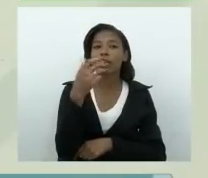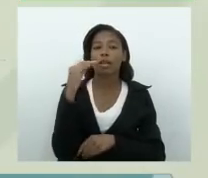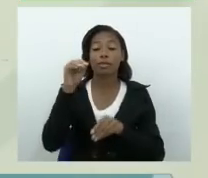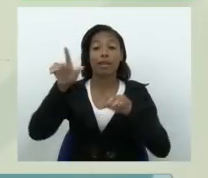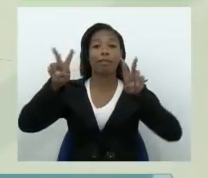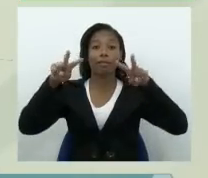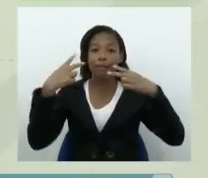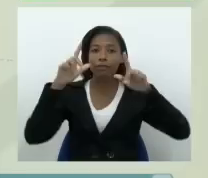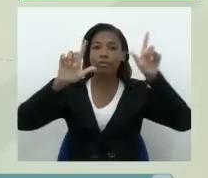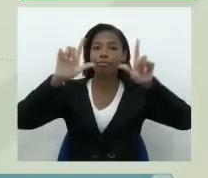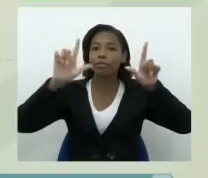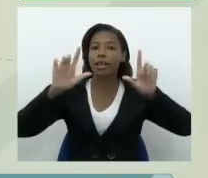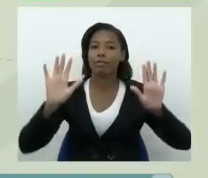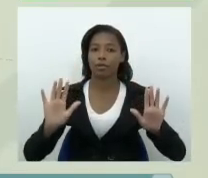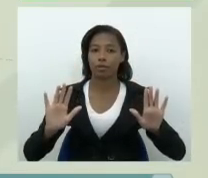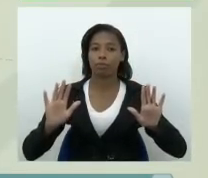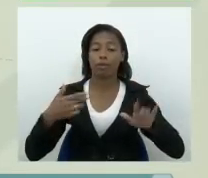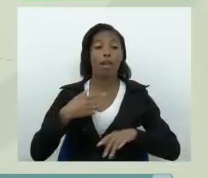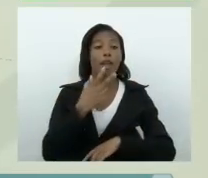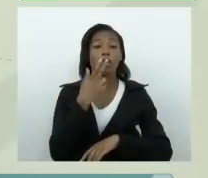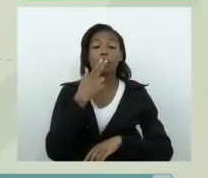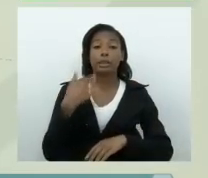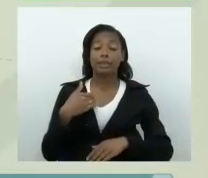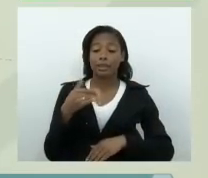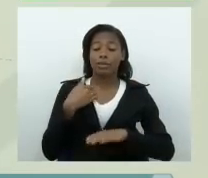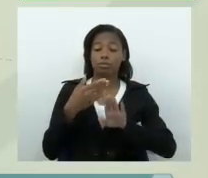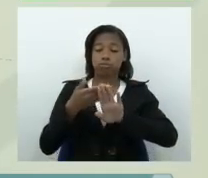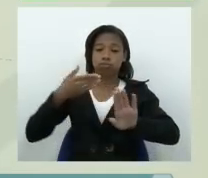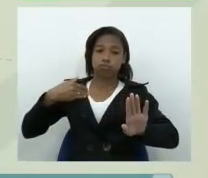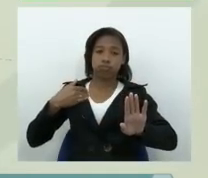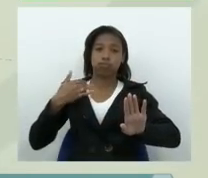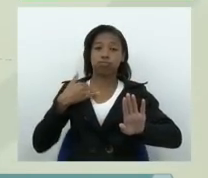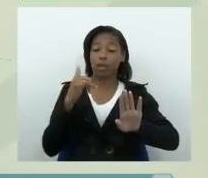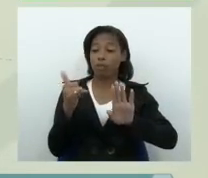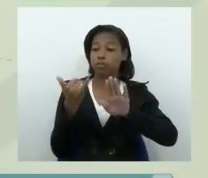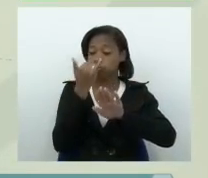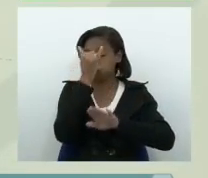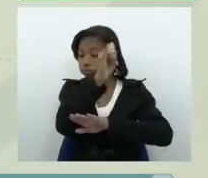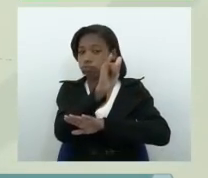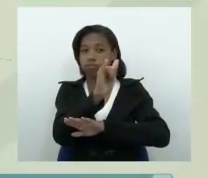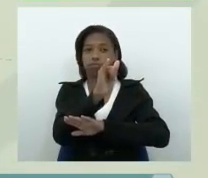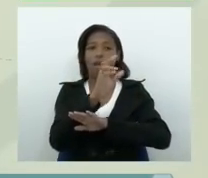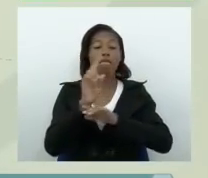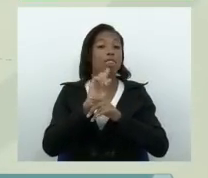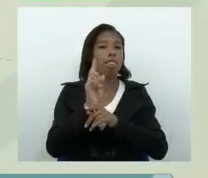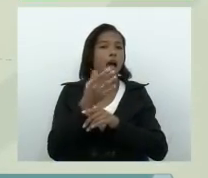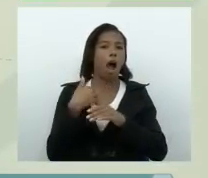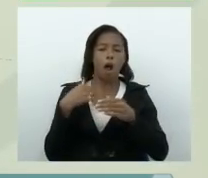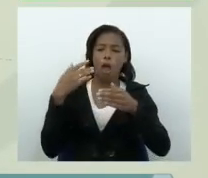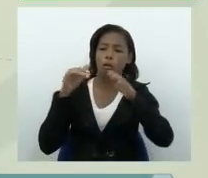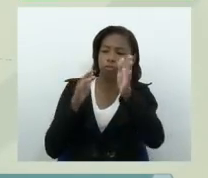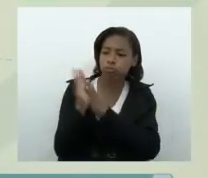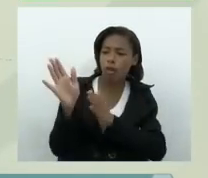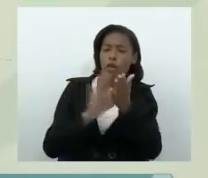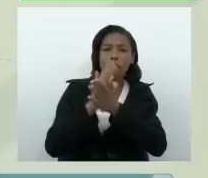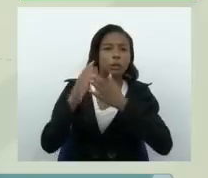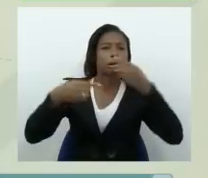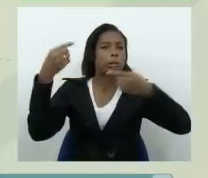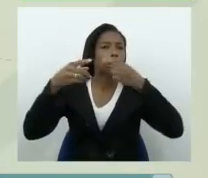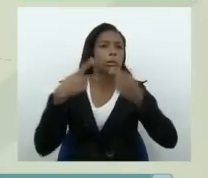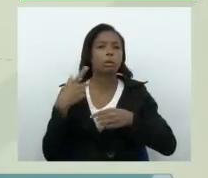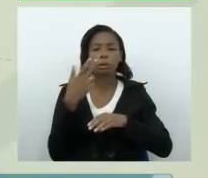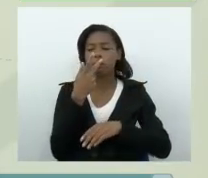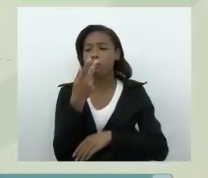nos assistindo. Eu não sou covarde. Eu não fujo do debate, não fujo de externar a minha